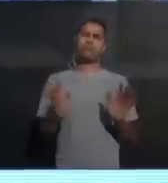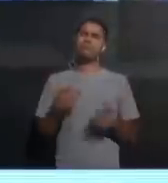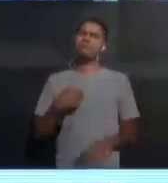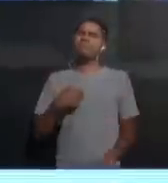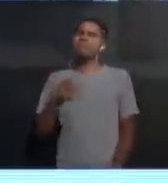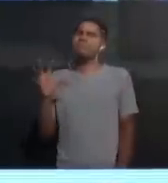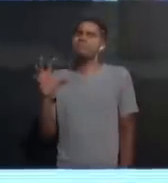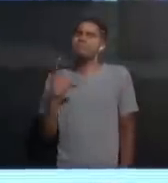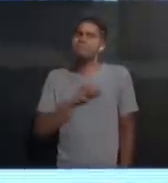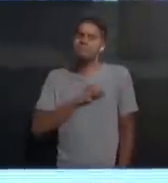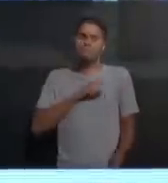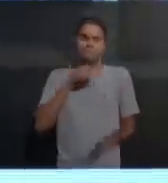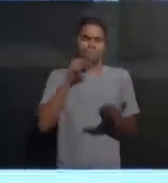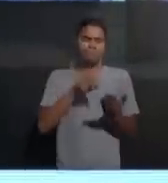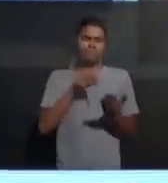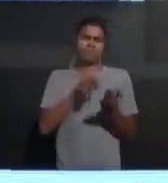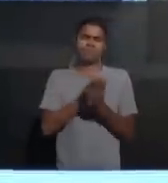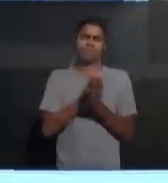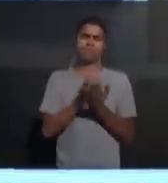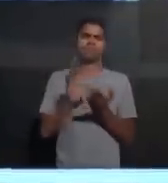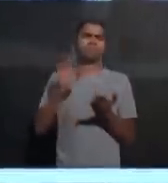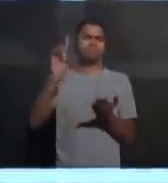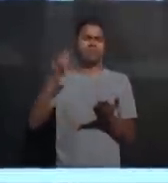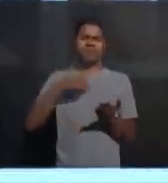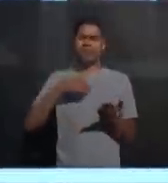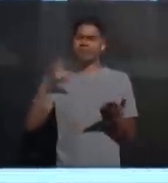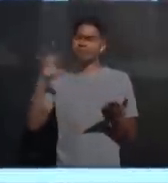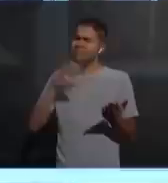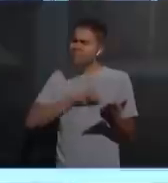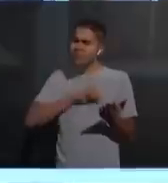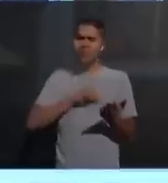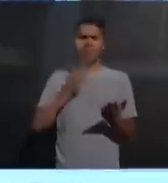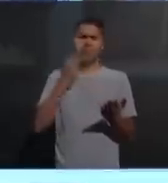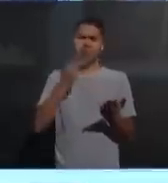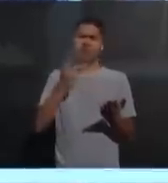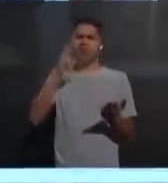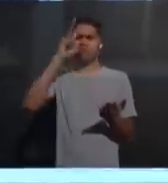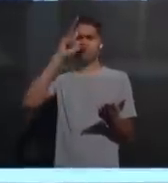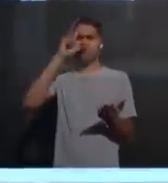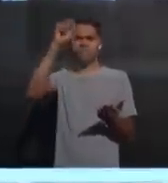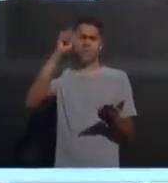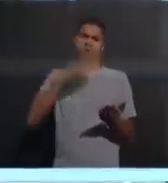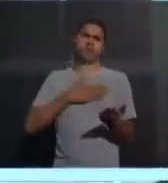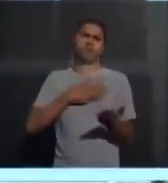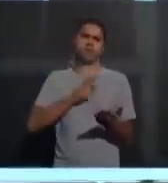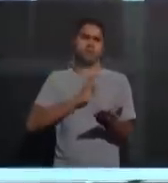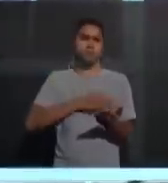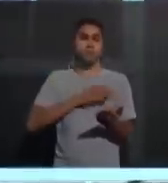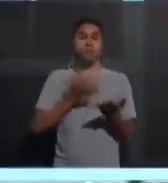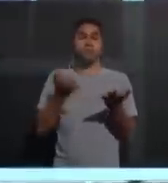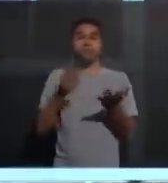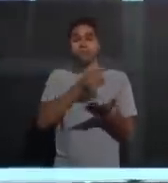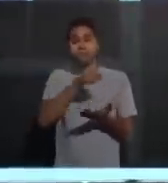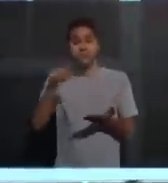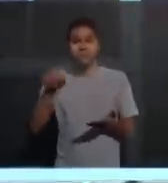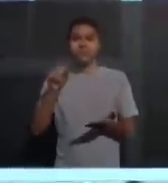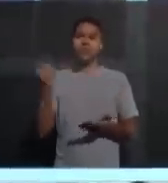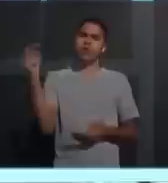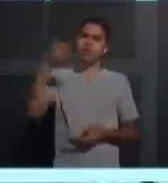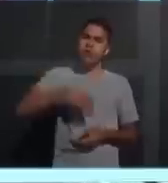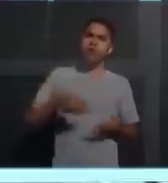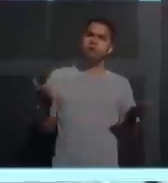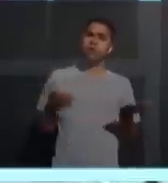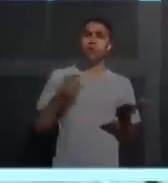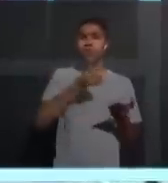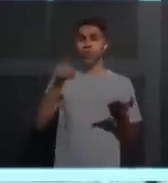amo essa passagem bíblica e eu amo amo ela fala tão forte ao meu coração eu queria que você que ver que